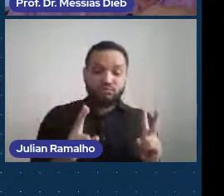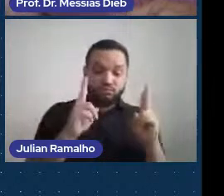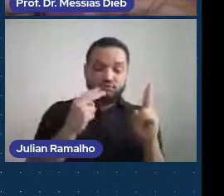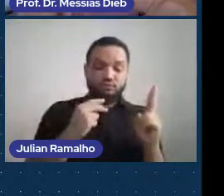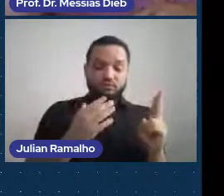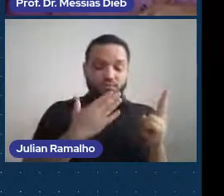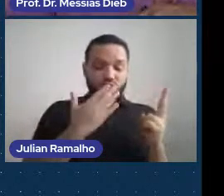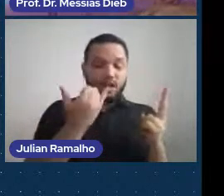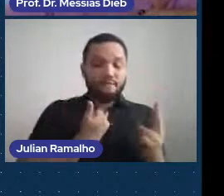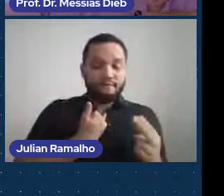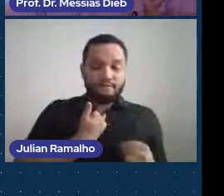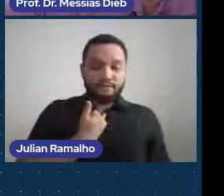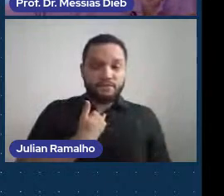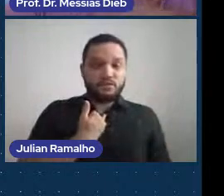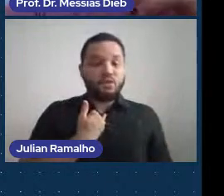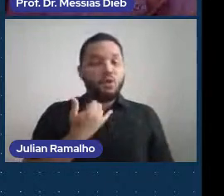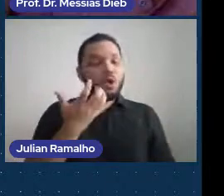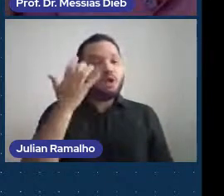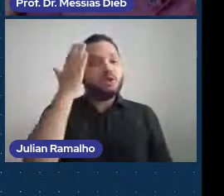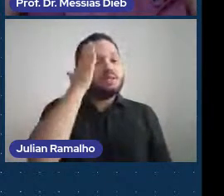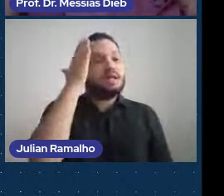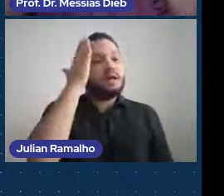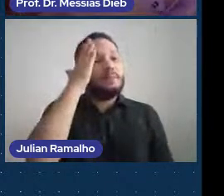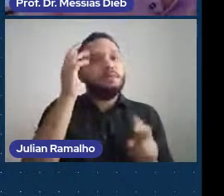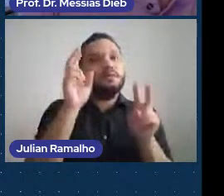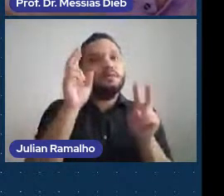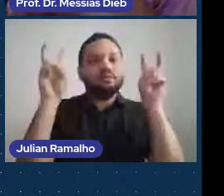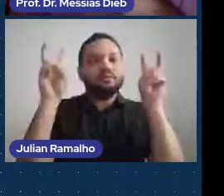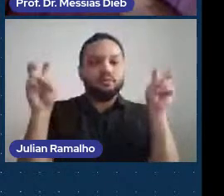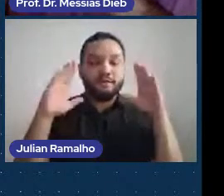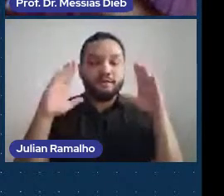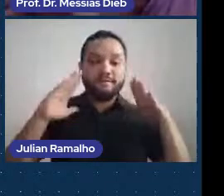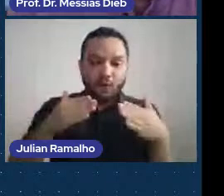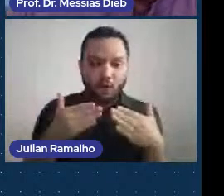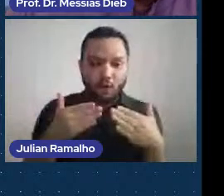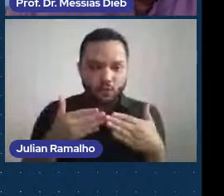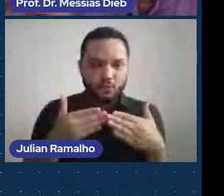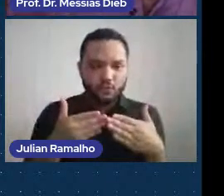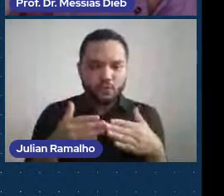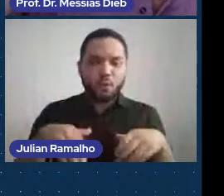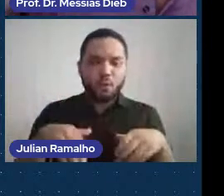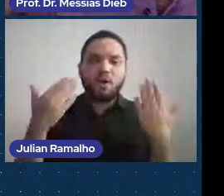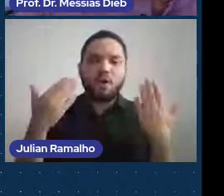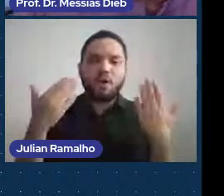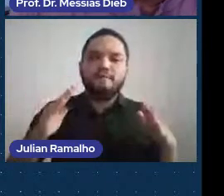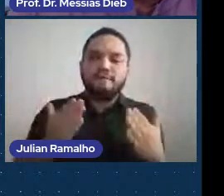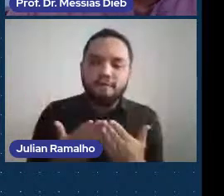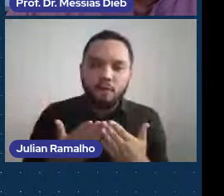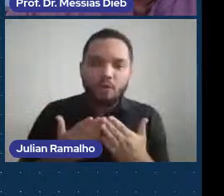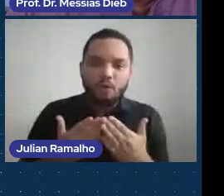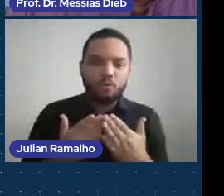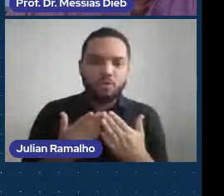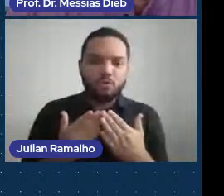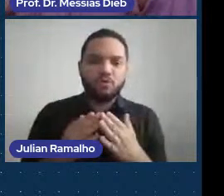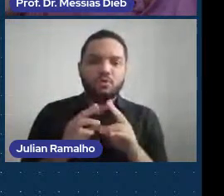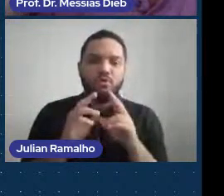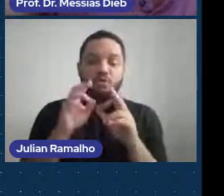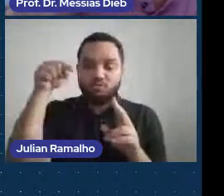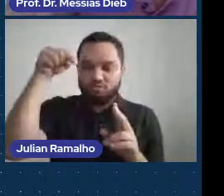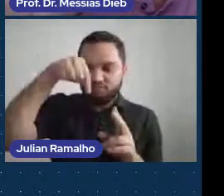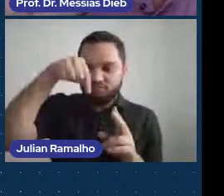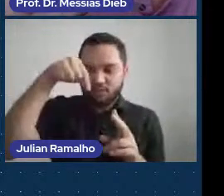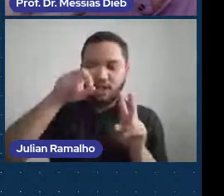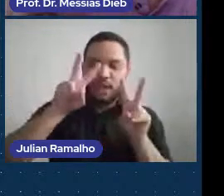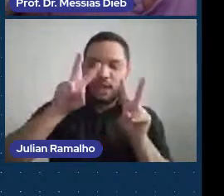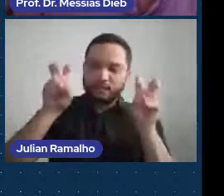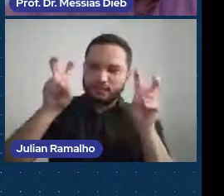mim o que eu quero saber do tema, de forma focada, qual é o foco que eu vou lançar sobre esse tema. E